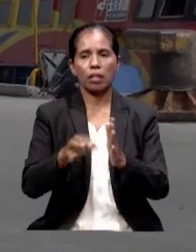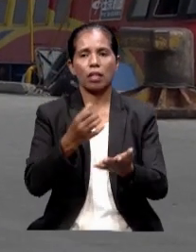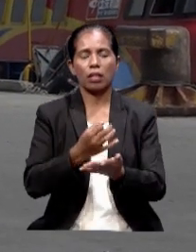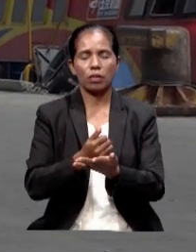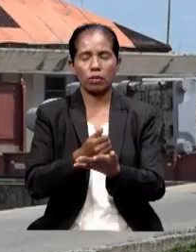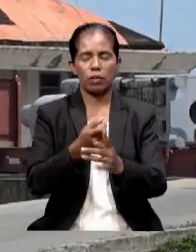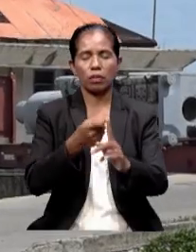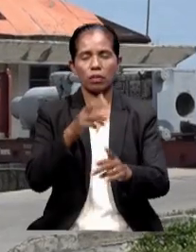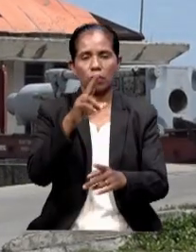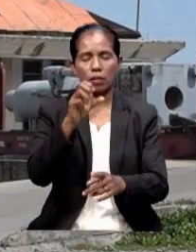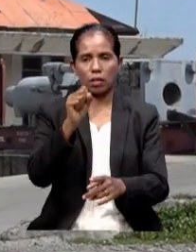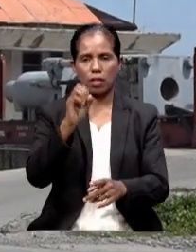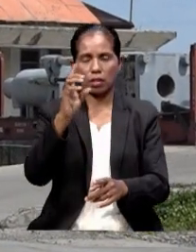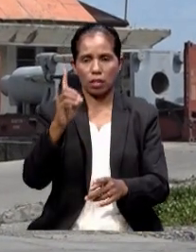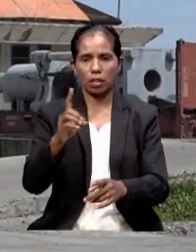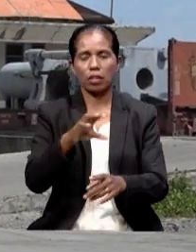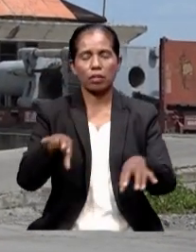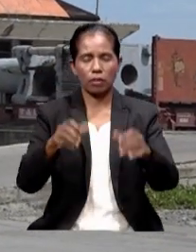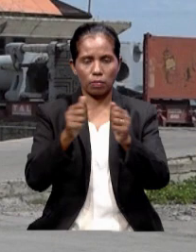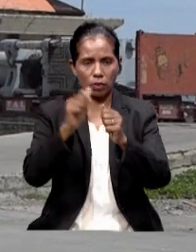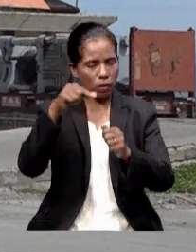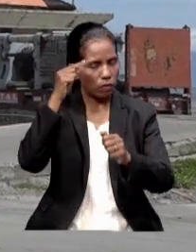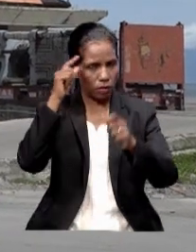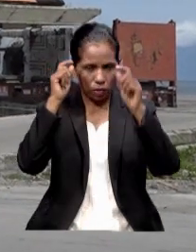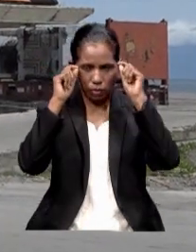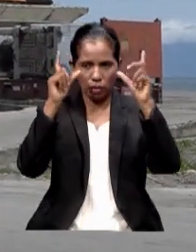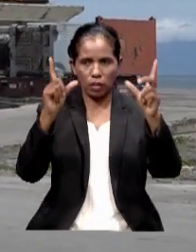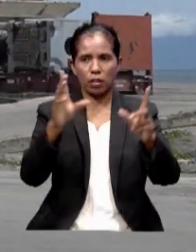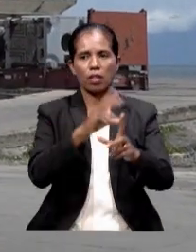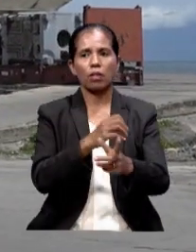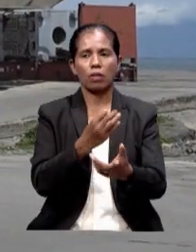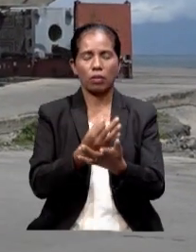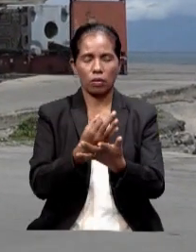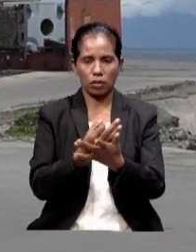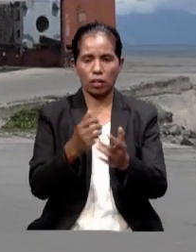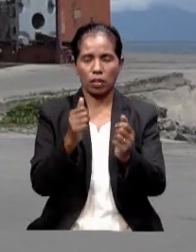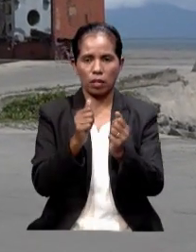husi USAID, Serviço Hamutu ko Governo Timor-Leste, ho montante dólar